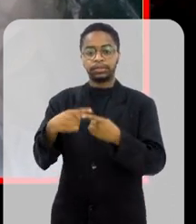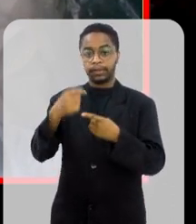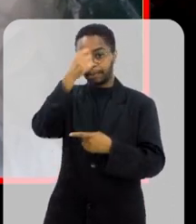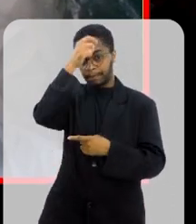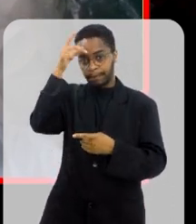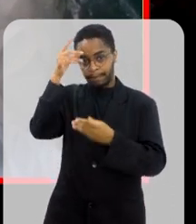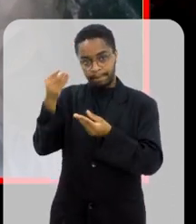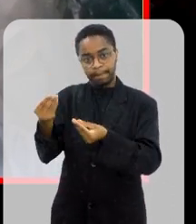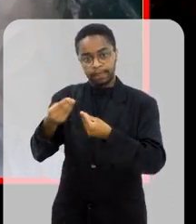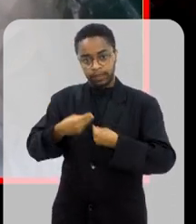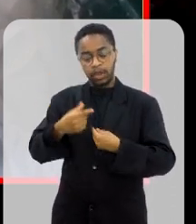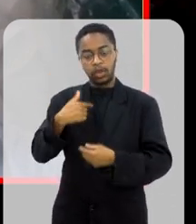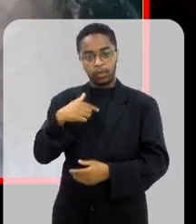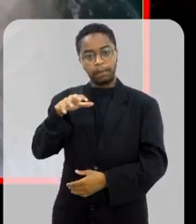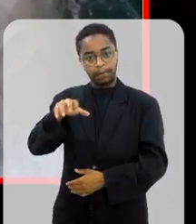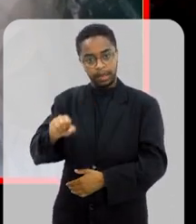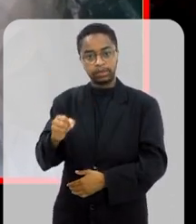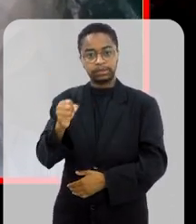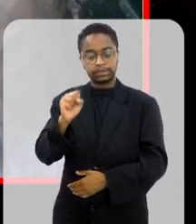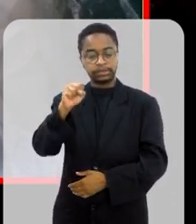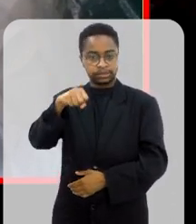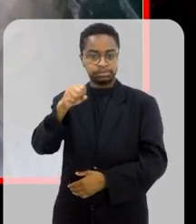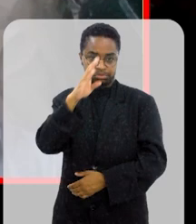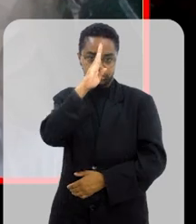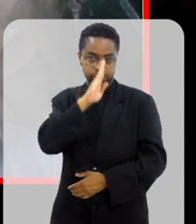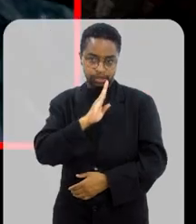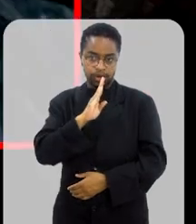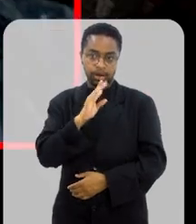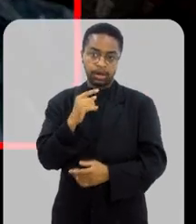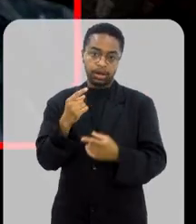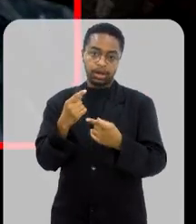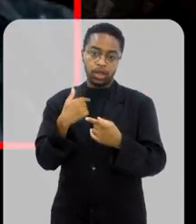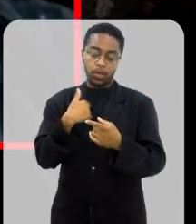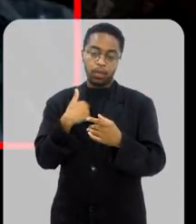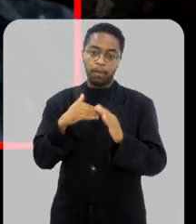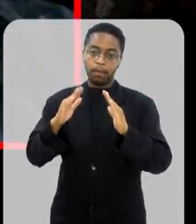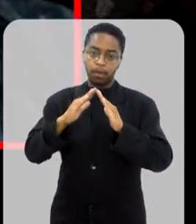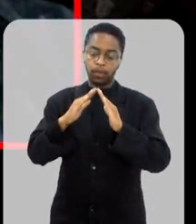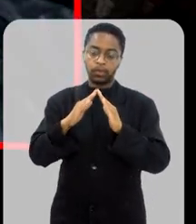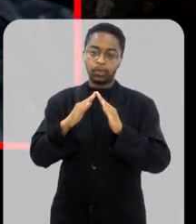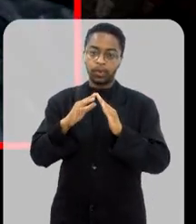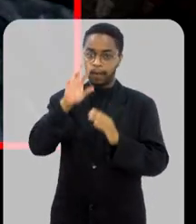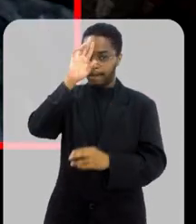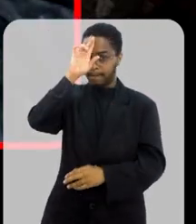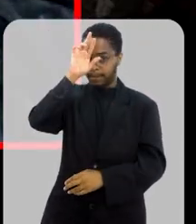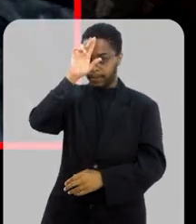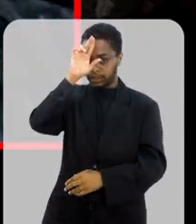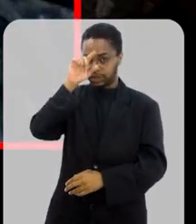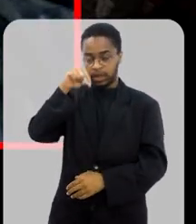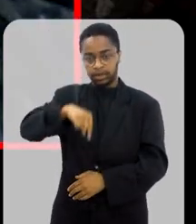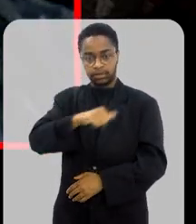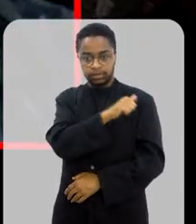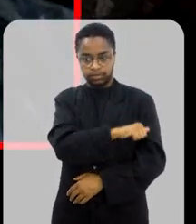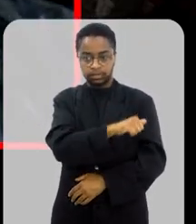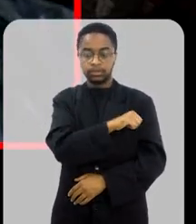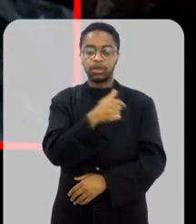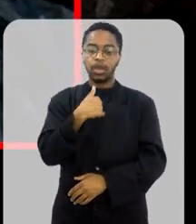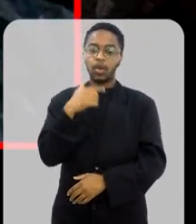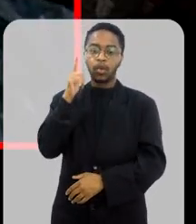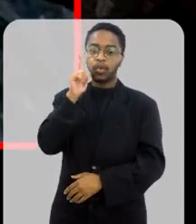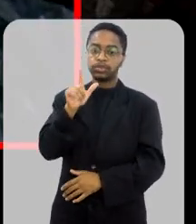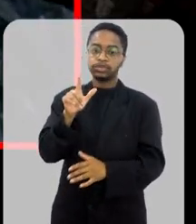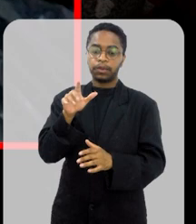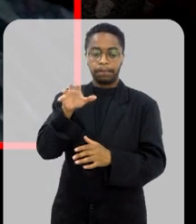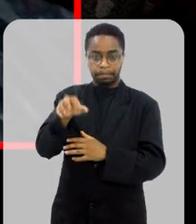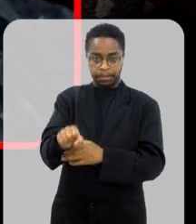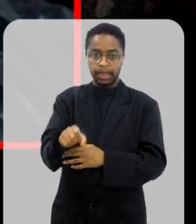município. Eu pego, sim, eu pego o protetor solar de graça, né? Eu moro no município de Mesquita, no Rio de Janeiro. E aí eu